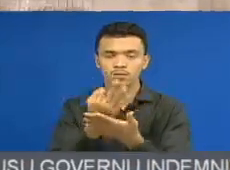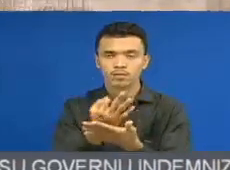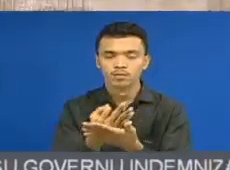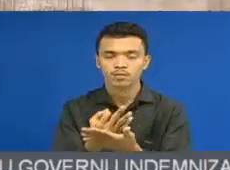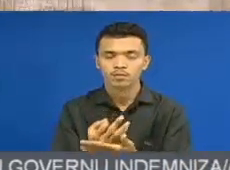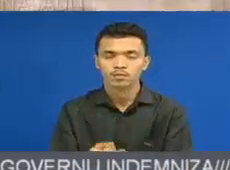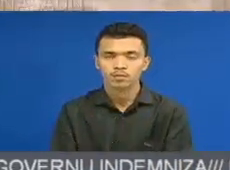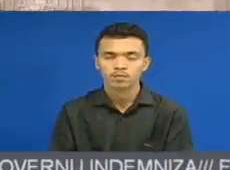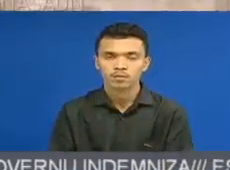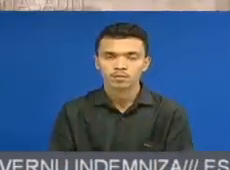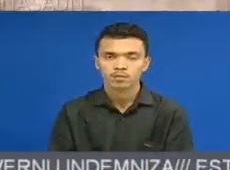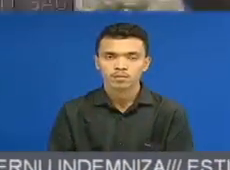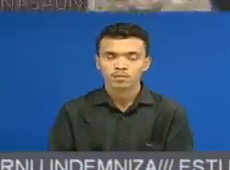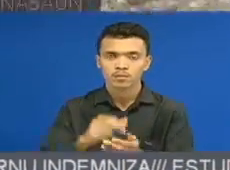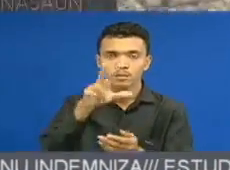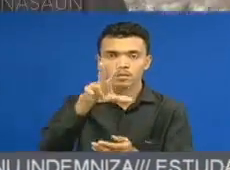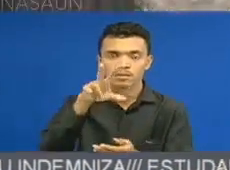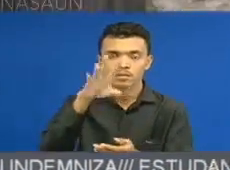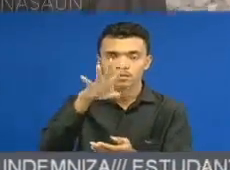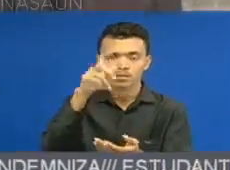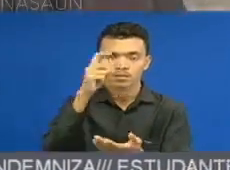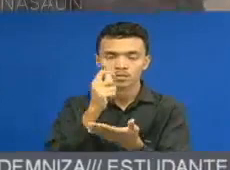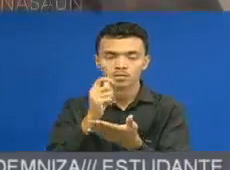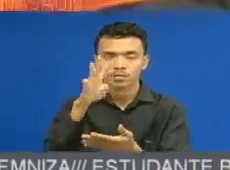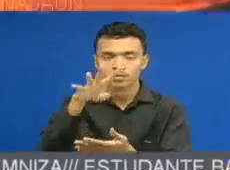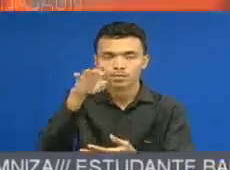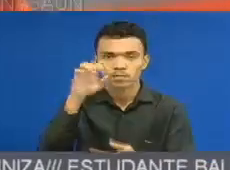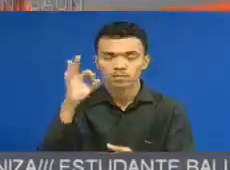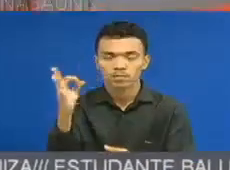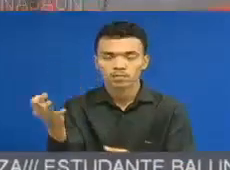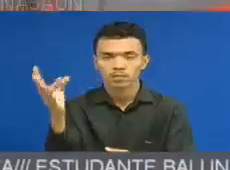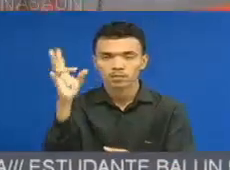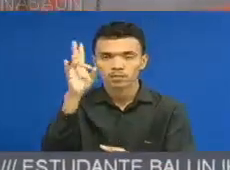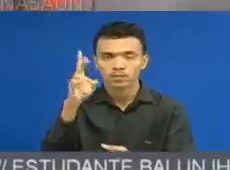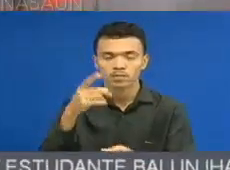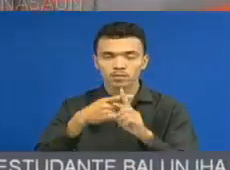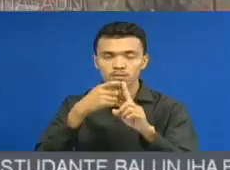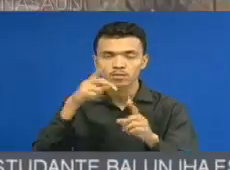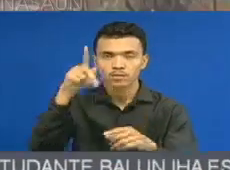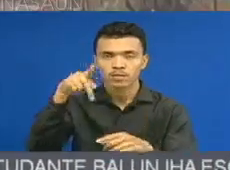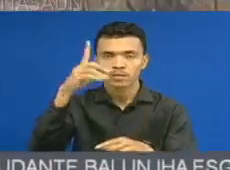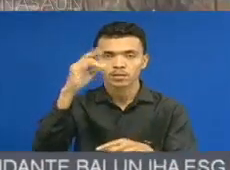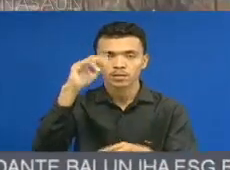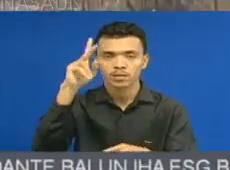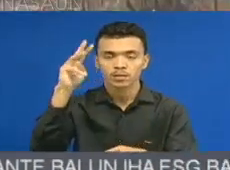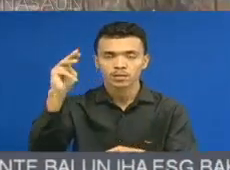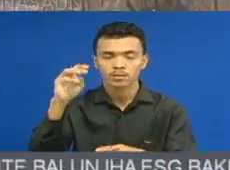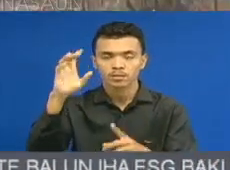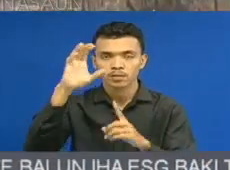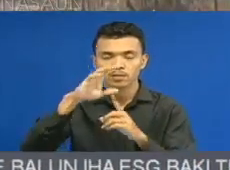dólares americano, riun atusat cianulo resingitu, ho si orçamento PDIM. Chefe